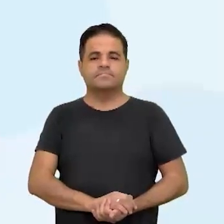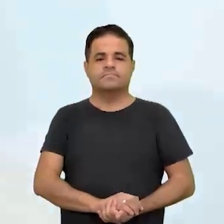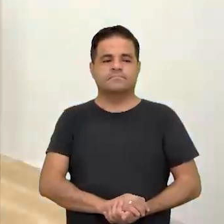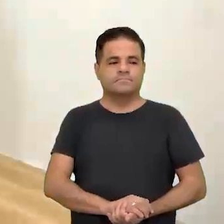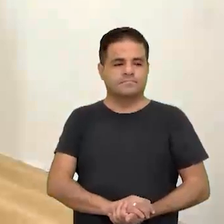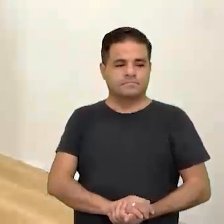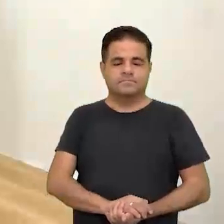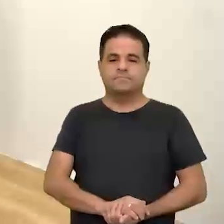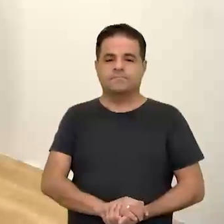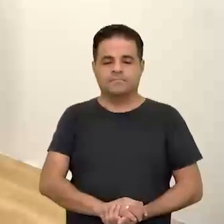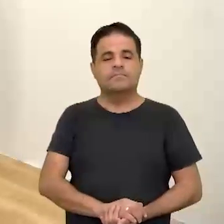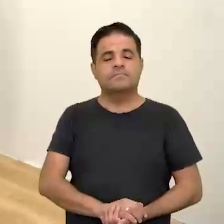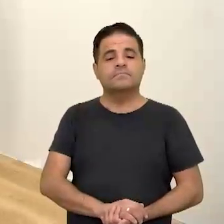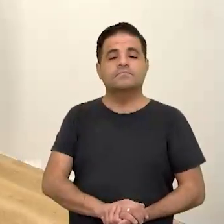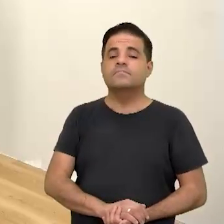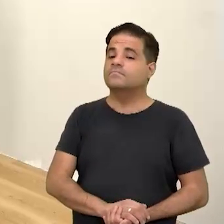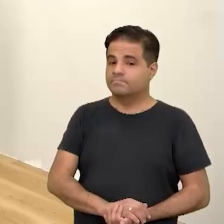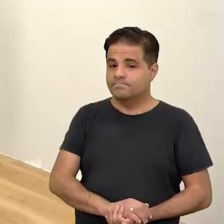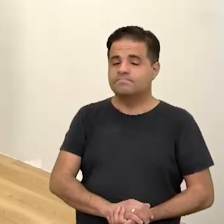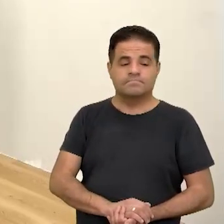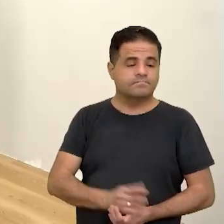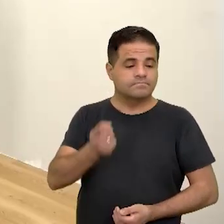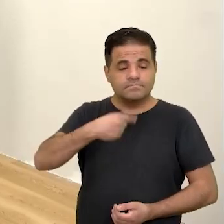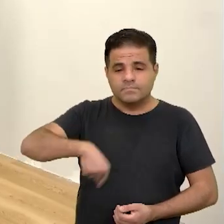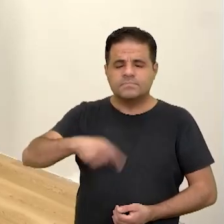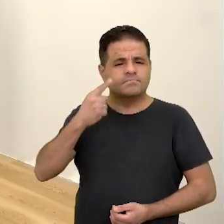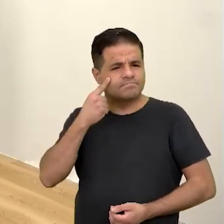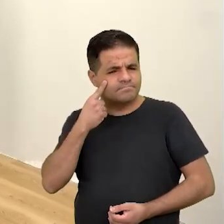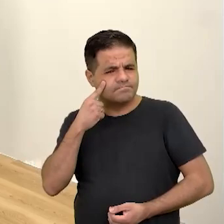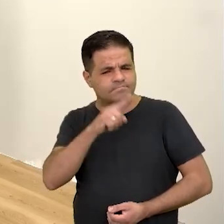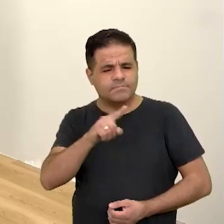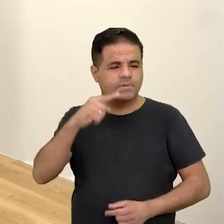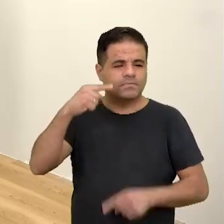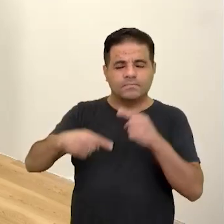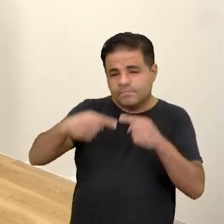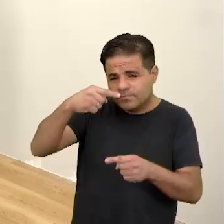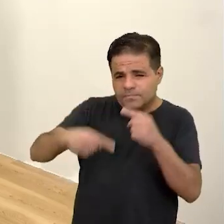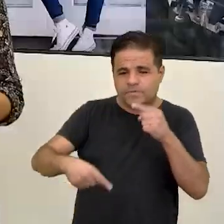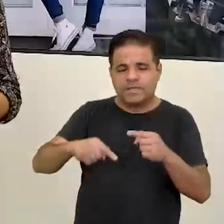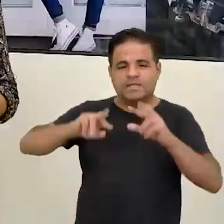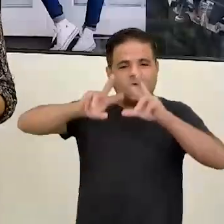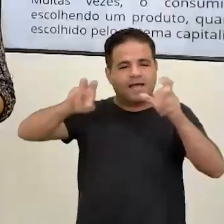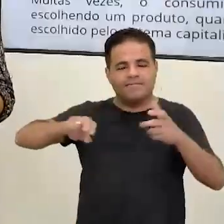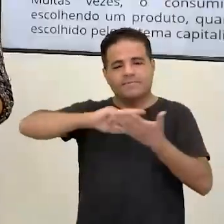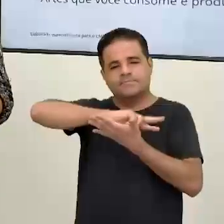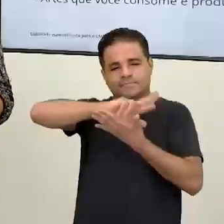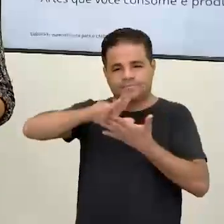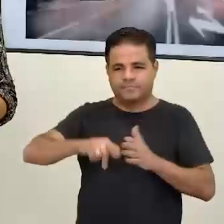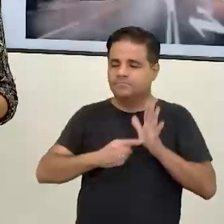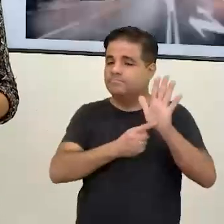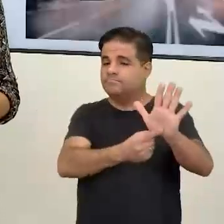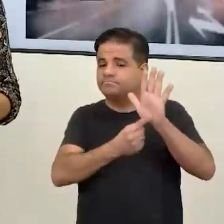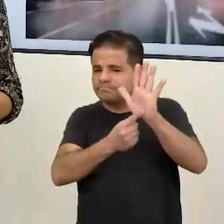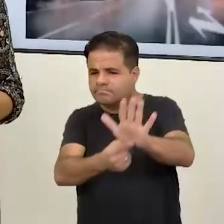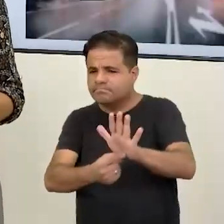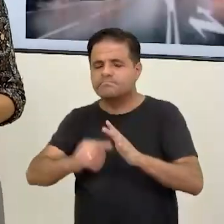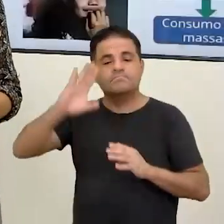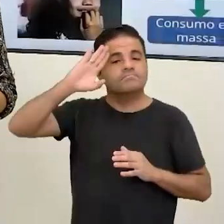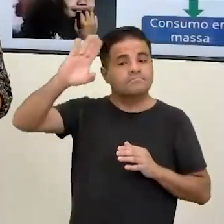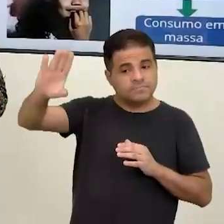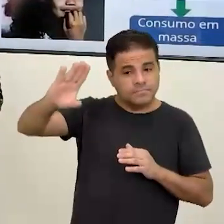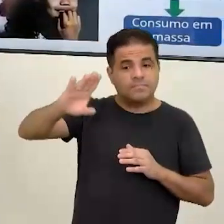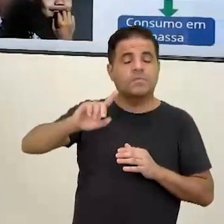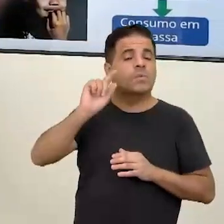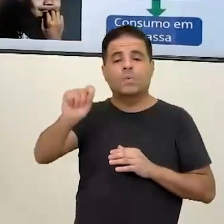mais. Então, né, quando nós estamos aqui discutindo essas questões e apontando